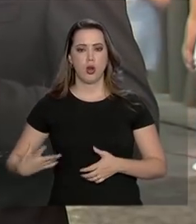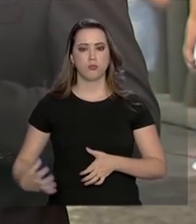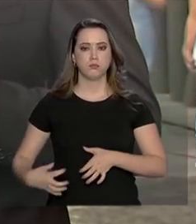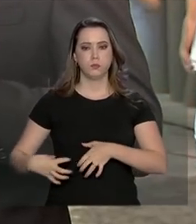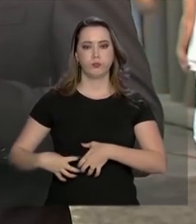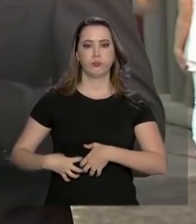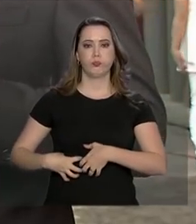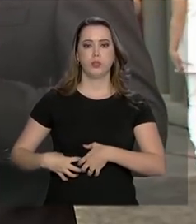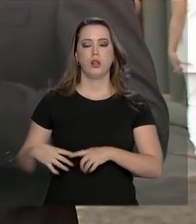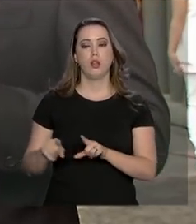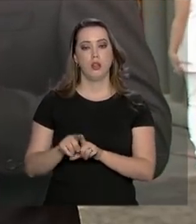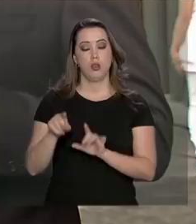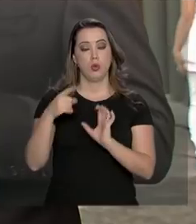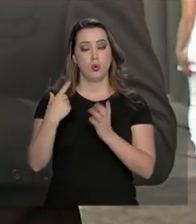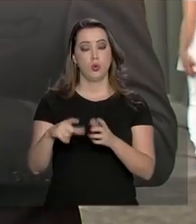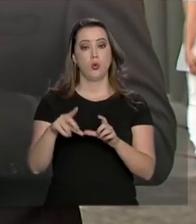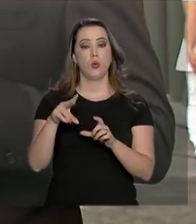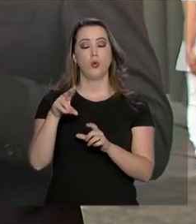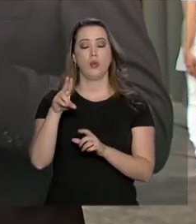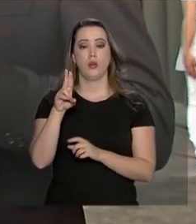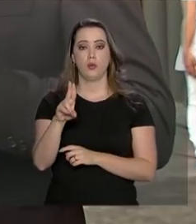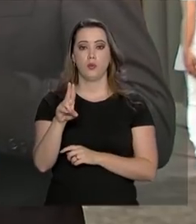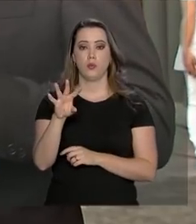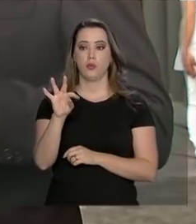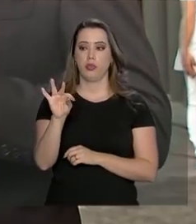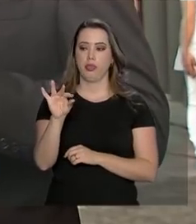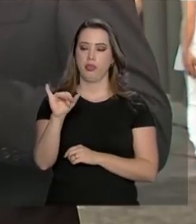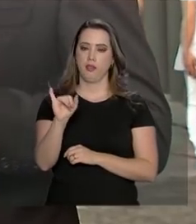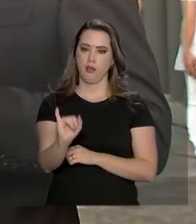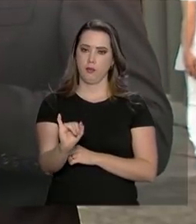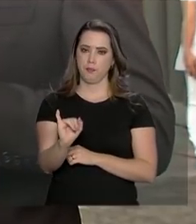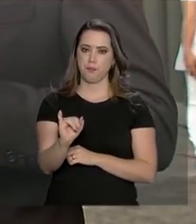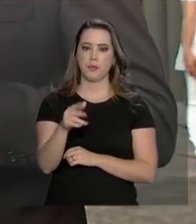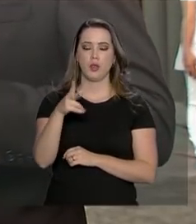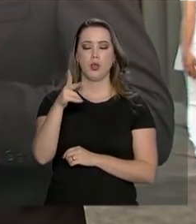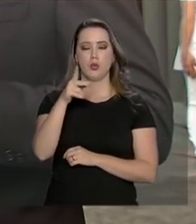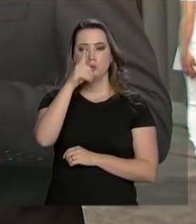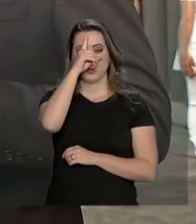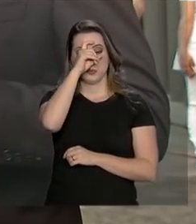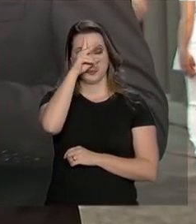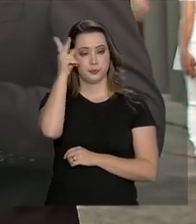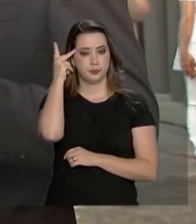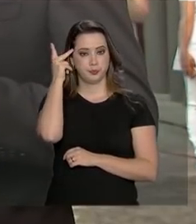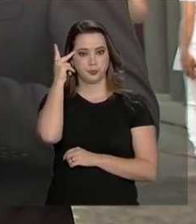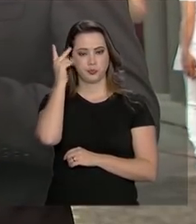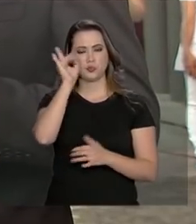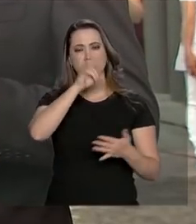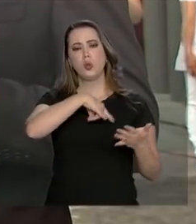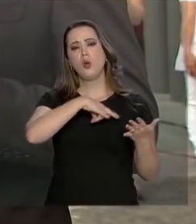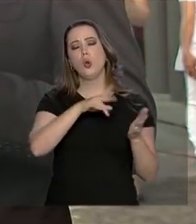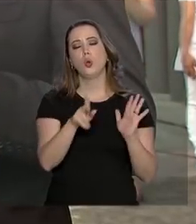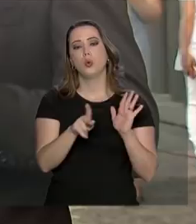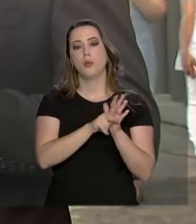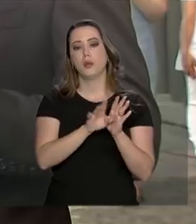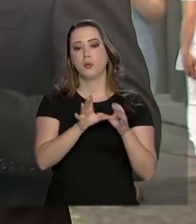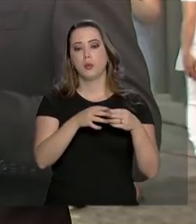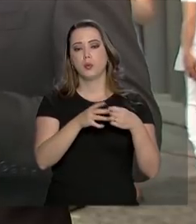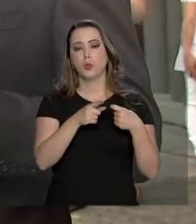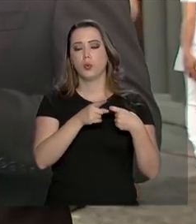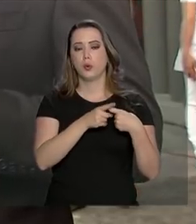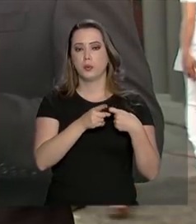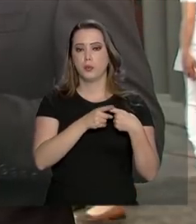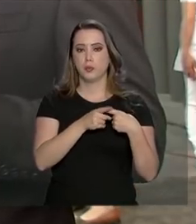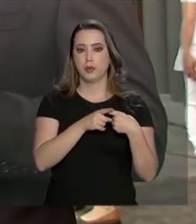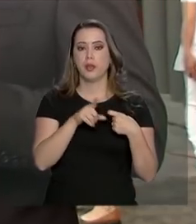colostomia na unidade de terapia intensiva do Hospital Albert Einstein, em São Paulo. Segundo o boletim médico divulgado pela equipe do cirurgião